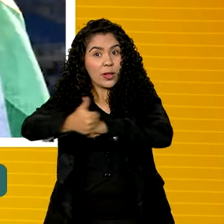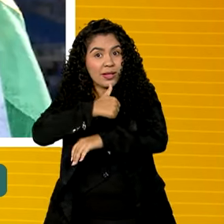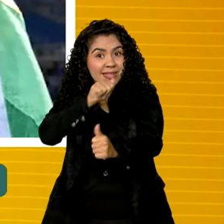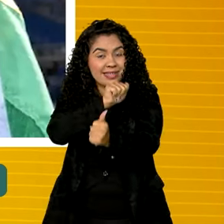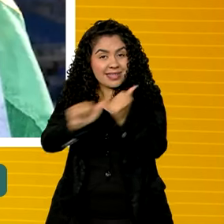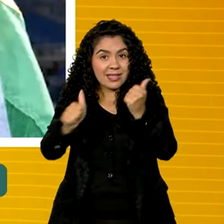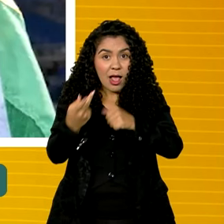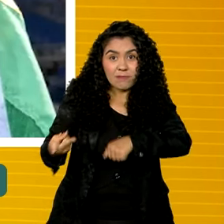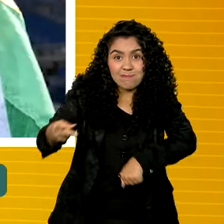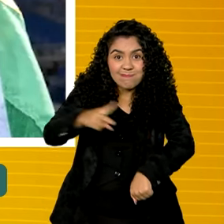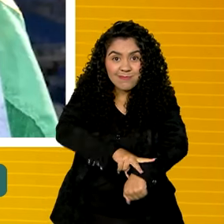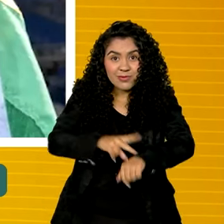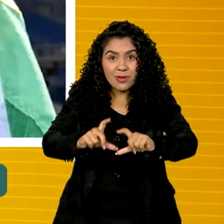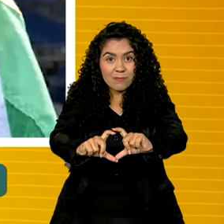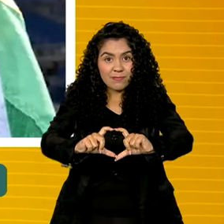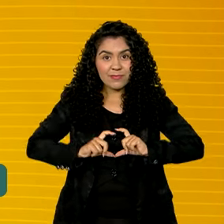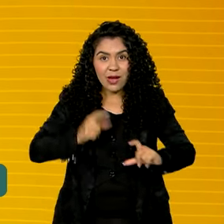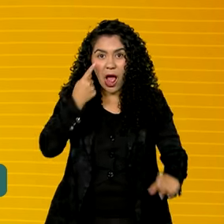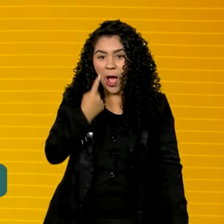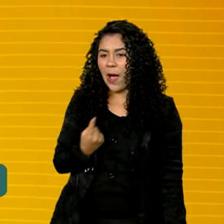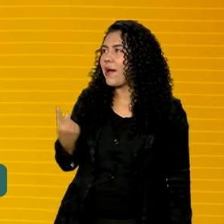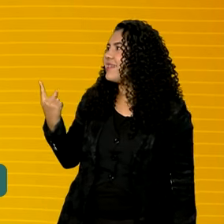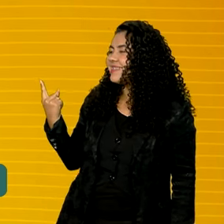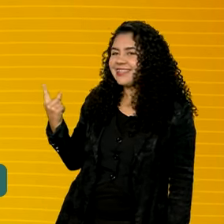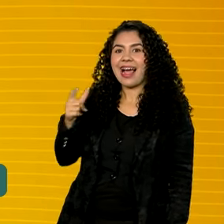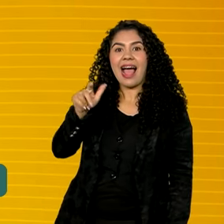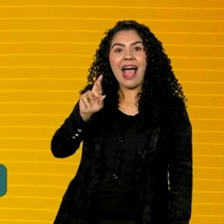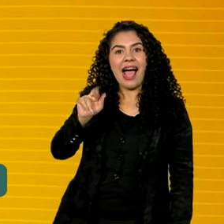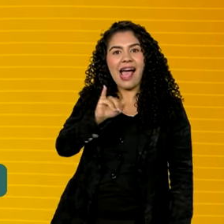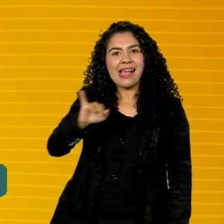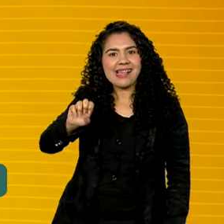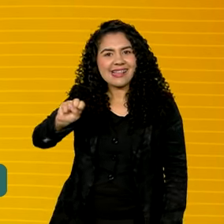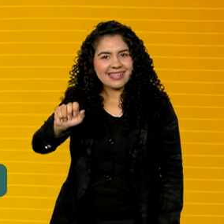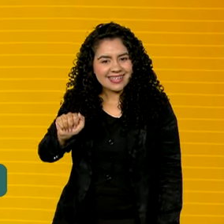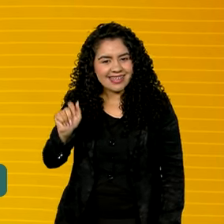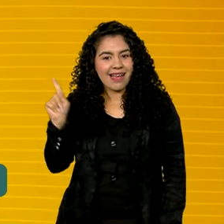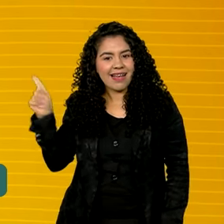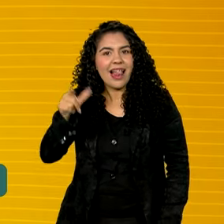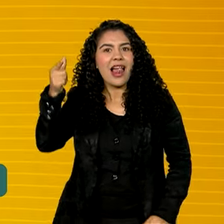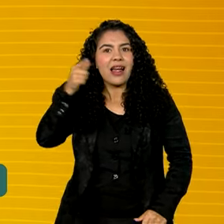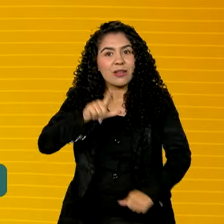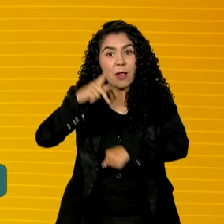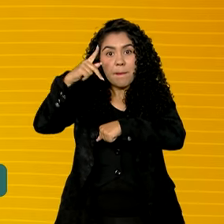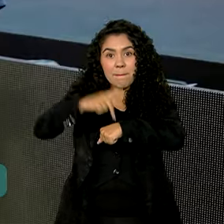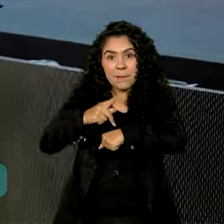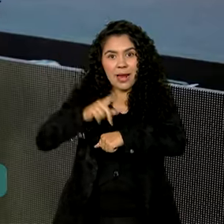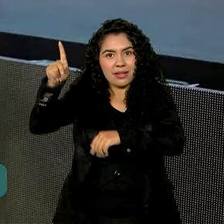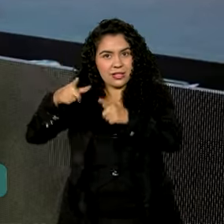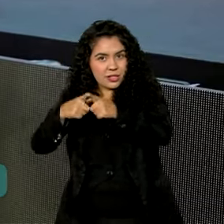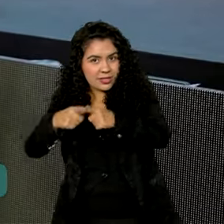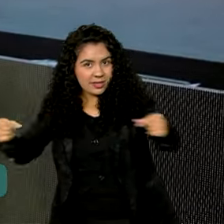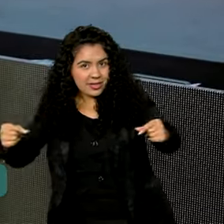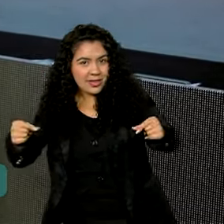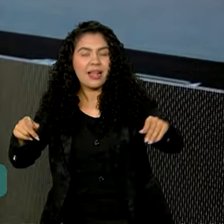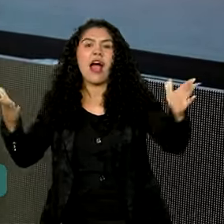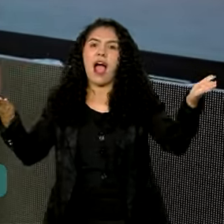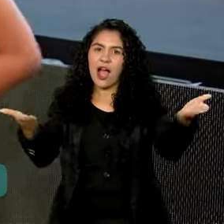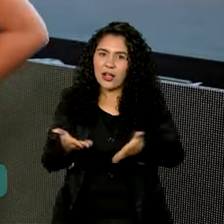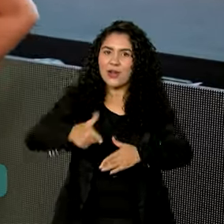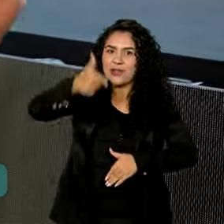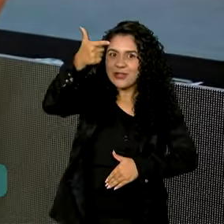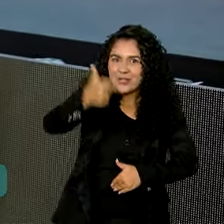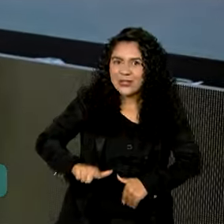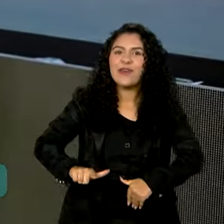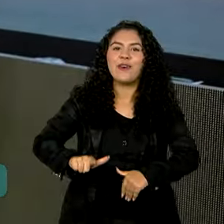medalhas consecutivas em uma Olimpíada foi Raíssa Leal, que ficou com a prata em Tóquio 2020 e voltou a brilhar